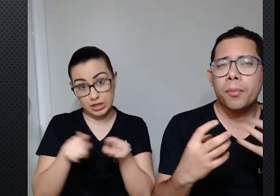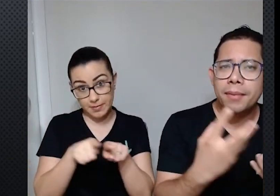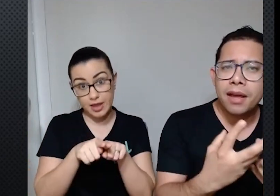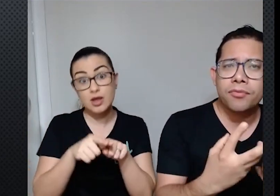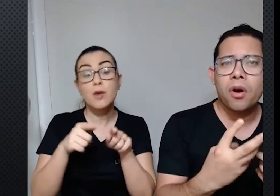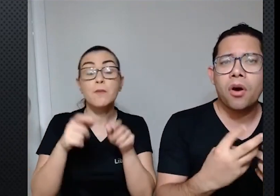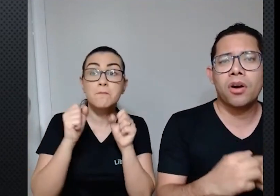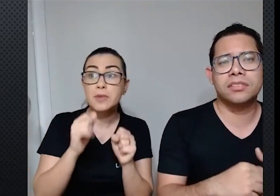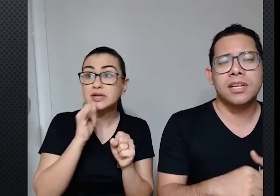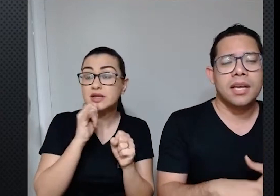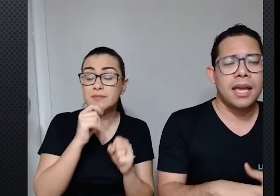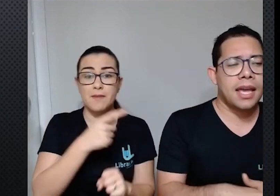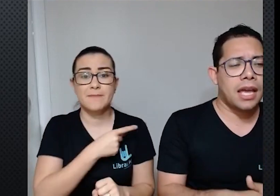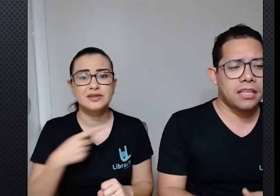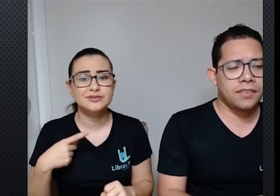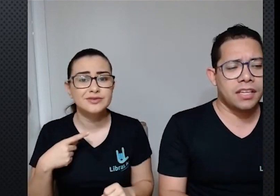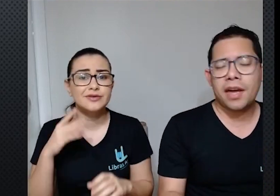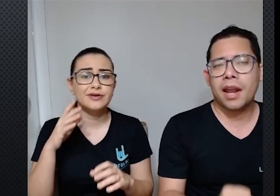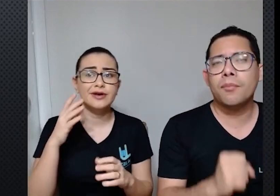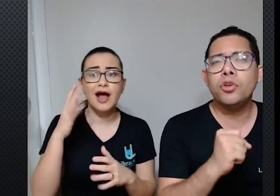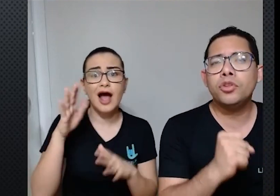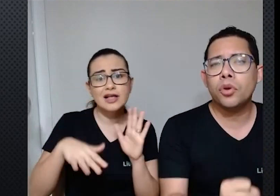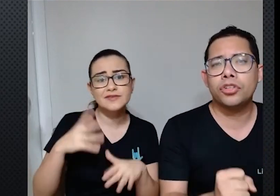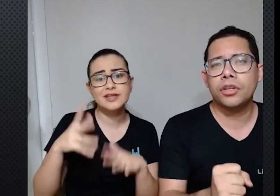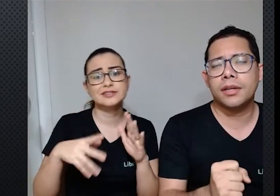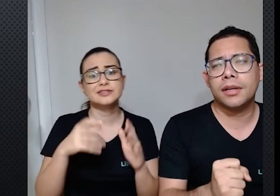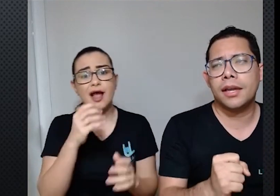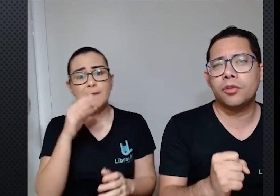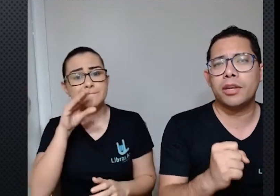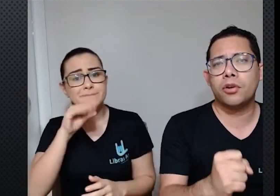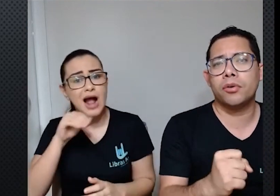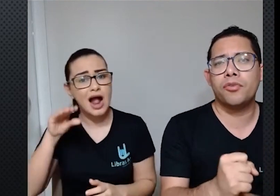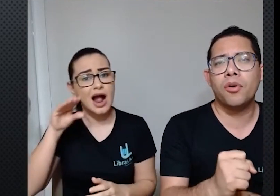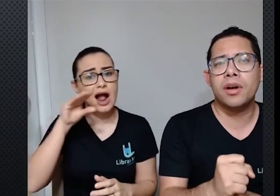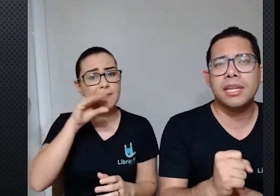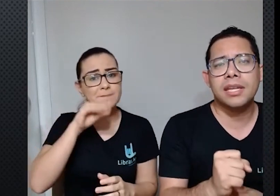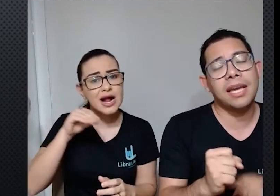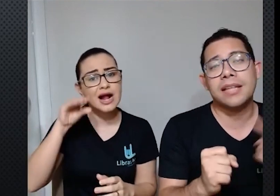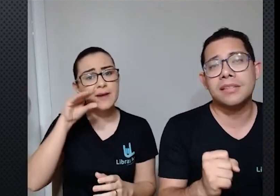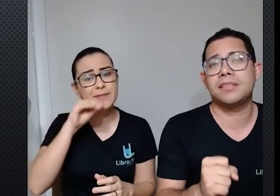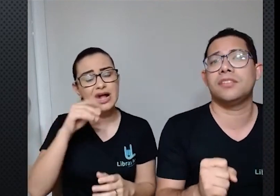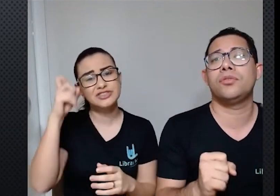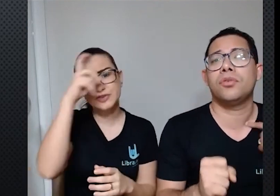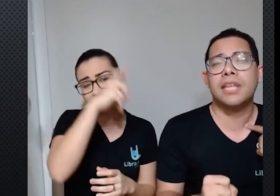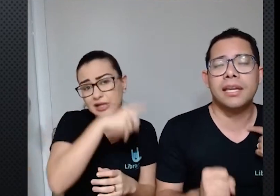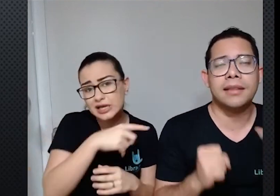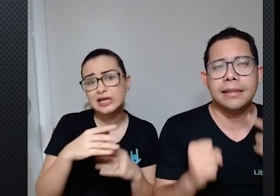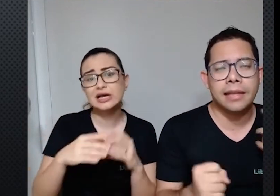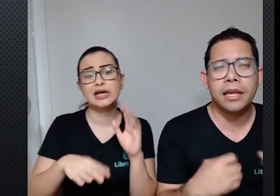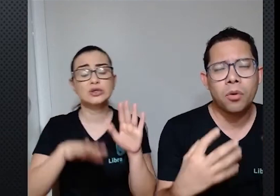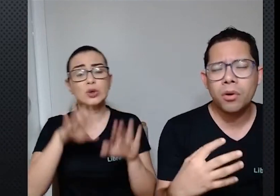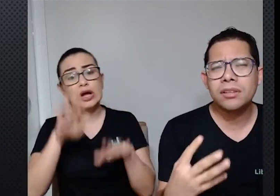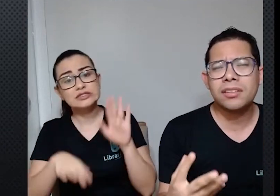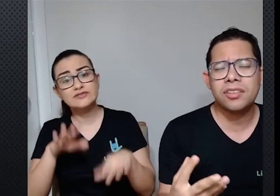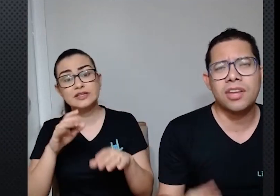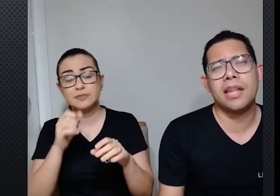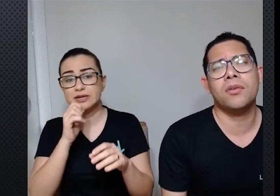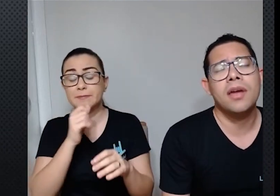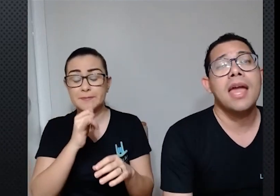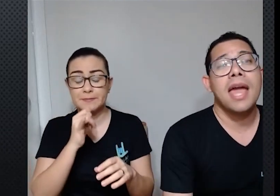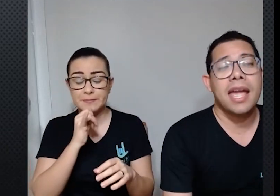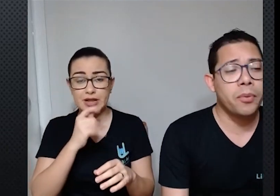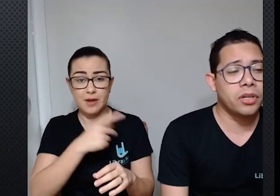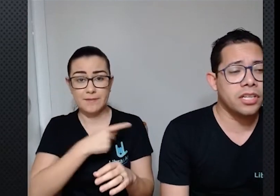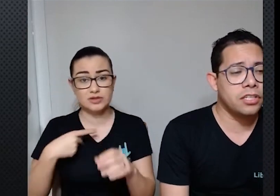um problema na voz, às vezes fala muito longe do microfone e quem está distante não consegue entender, coisas desse